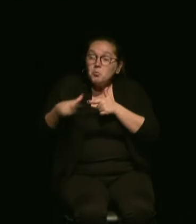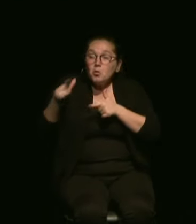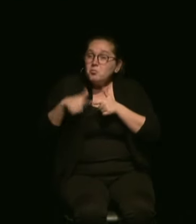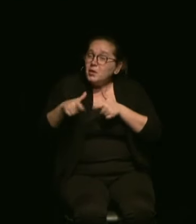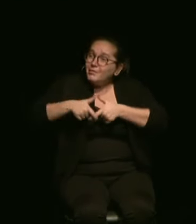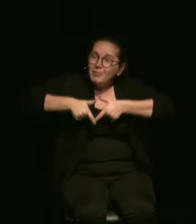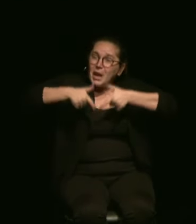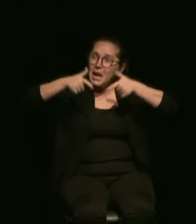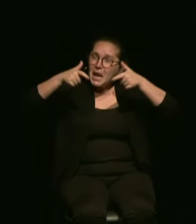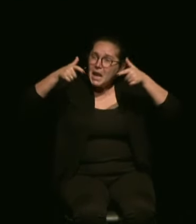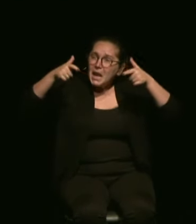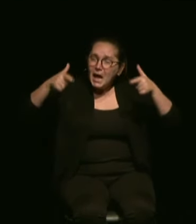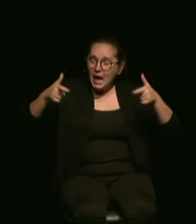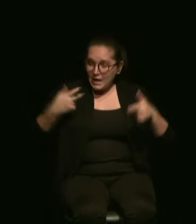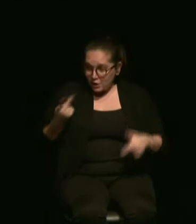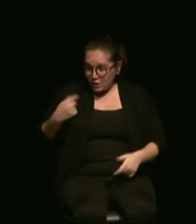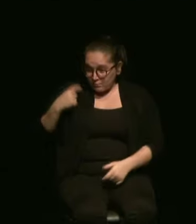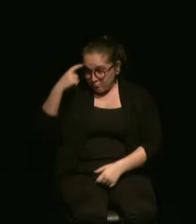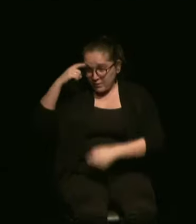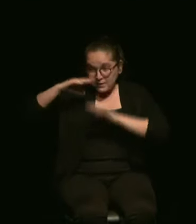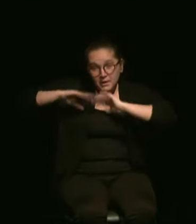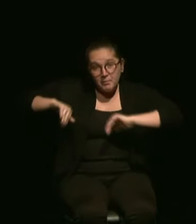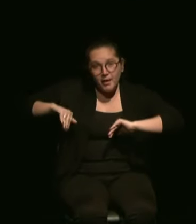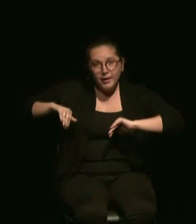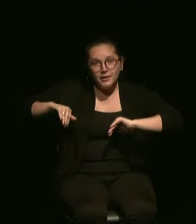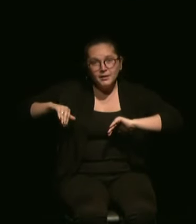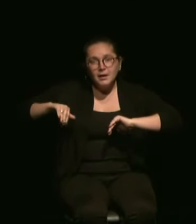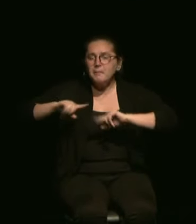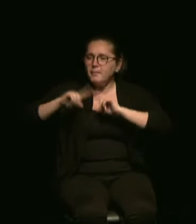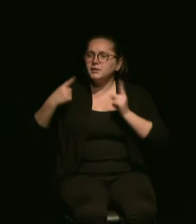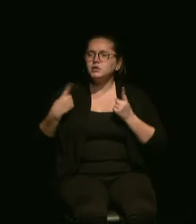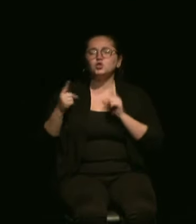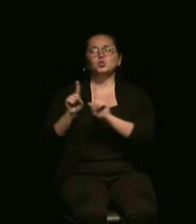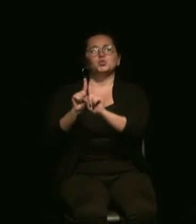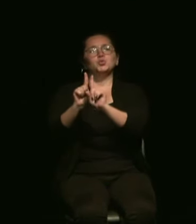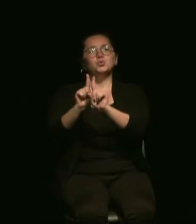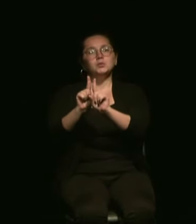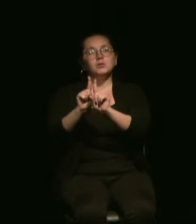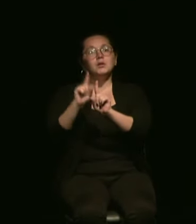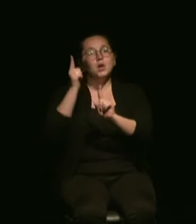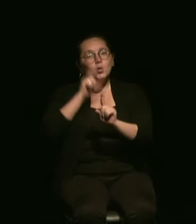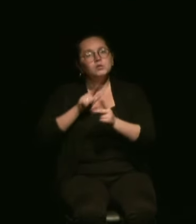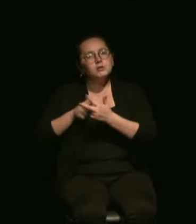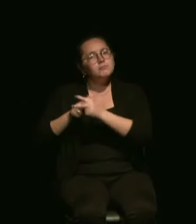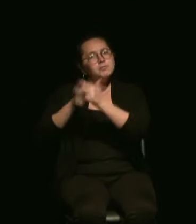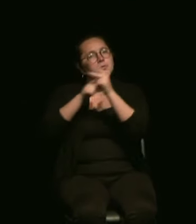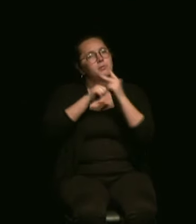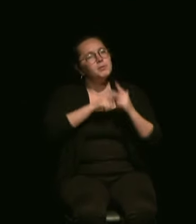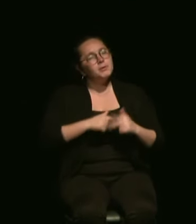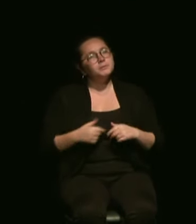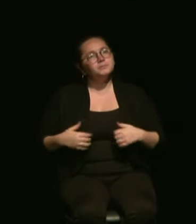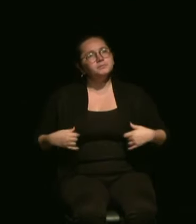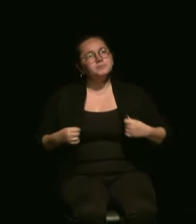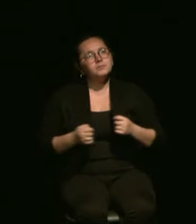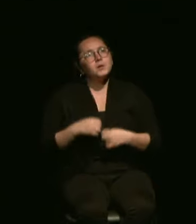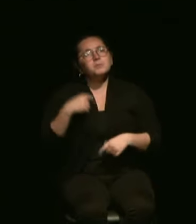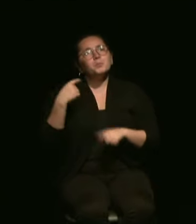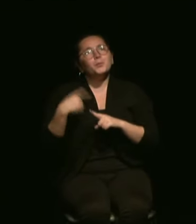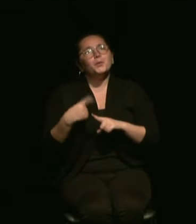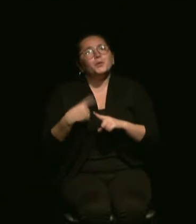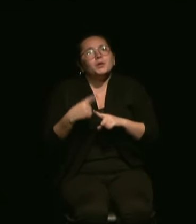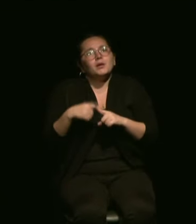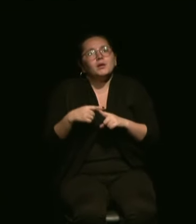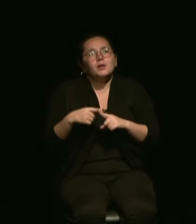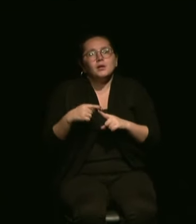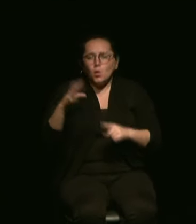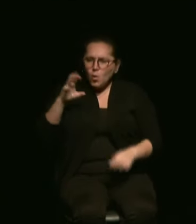grande que a gente pensa em se separar, a gente continuasse junto e conseguisse arrumar isso. Porque o